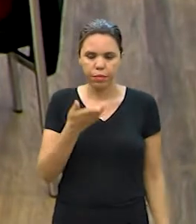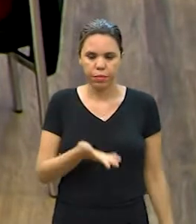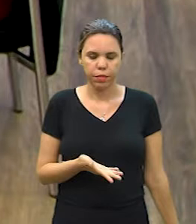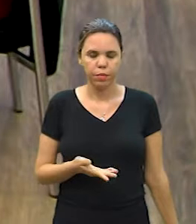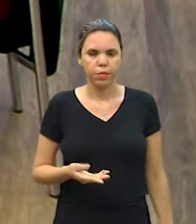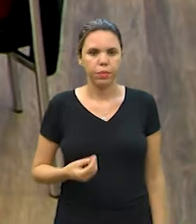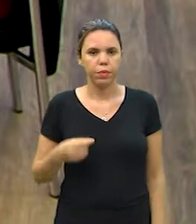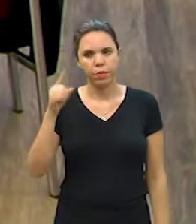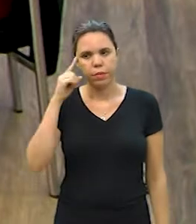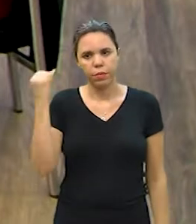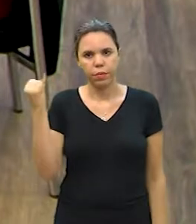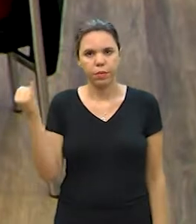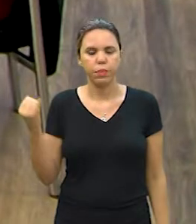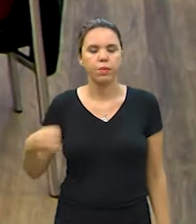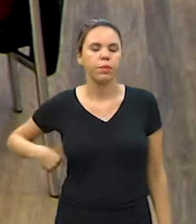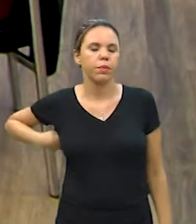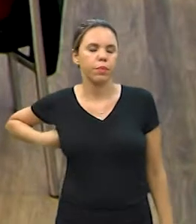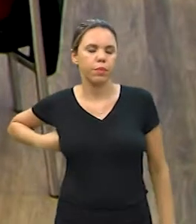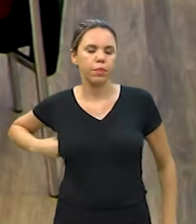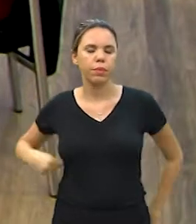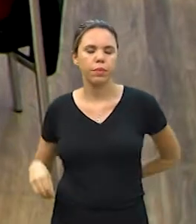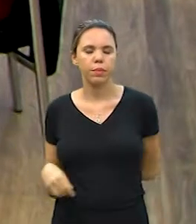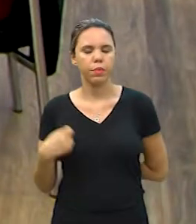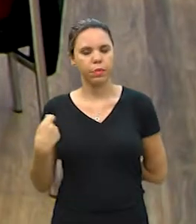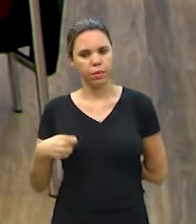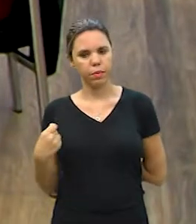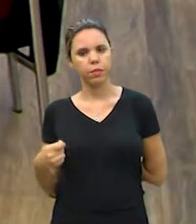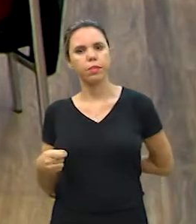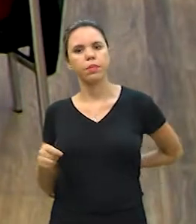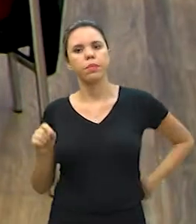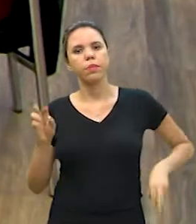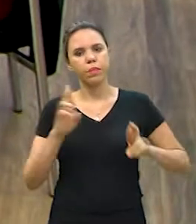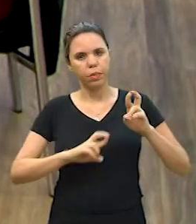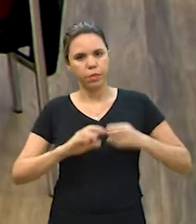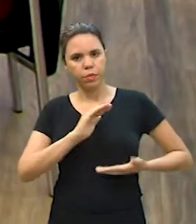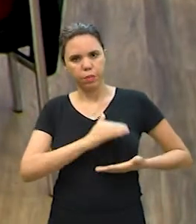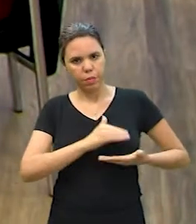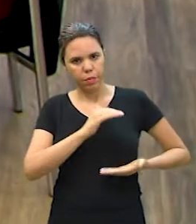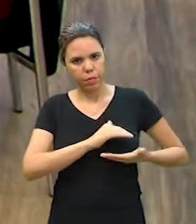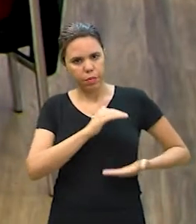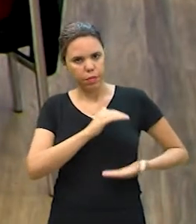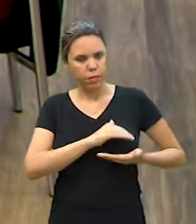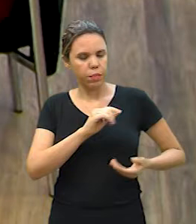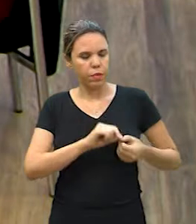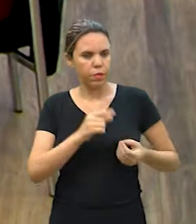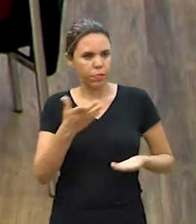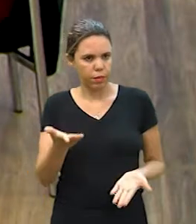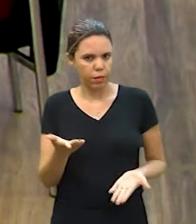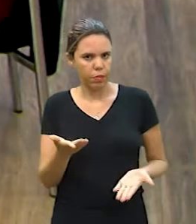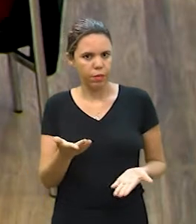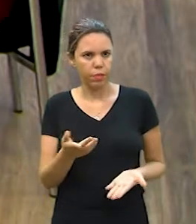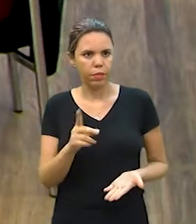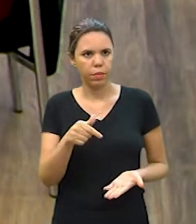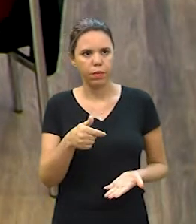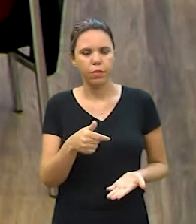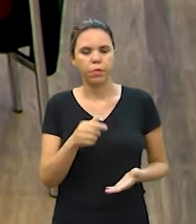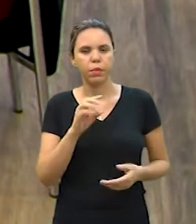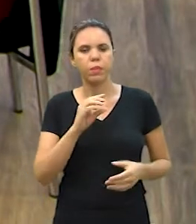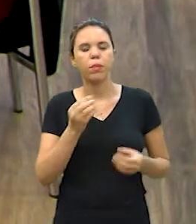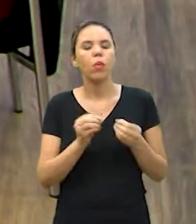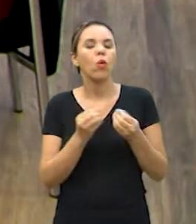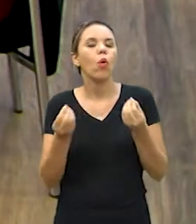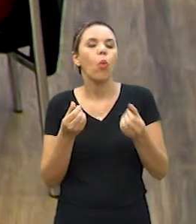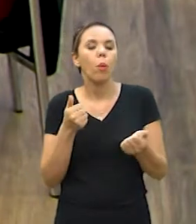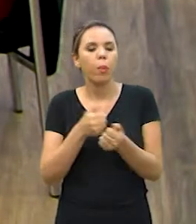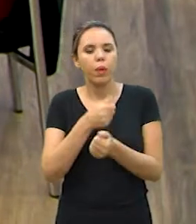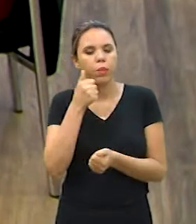olha, a gente está numa data importante, é necessário fazer uma mamografia, é necessário a gente já vai falar do autoexame, como é